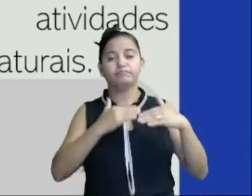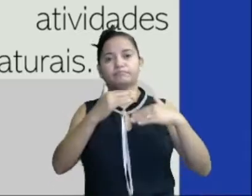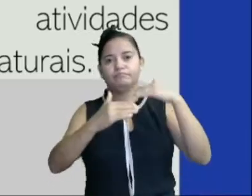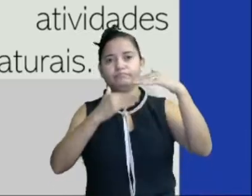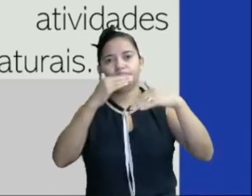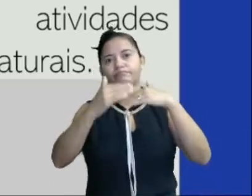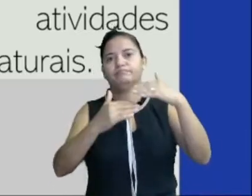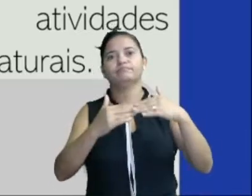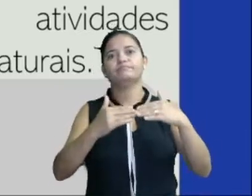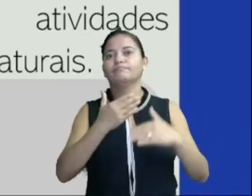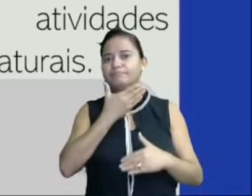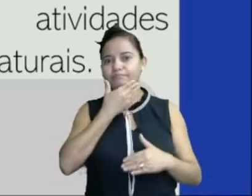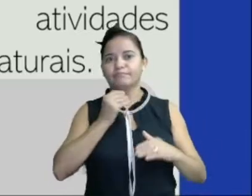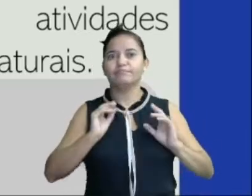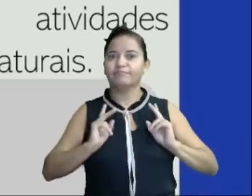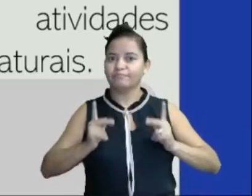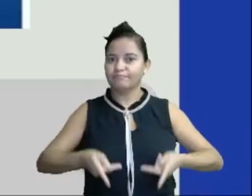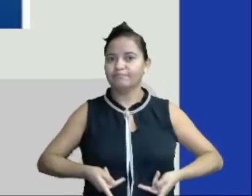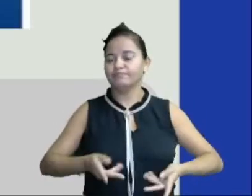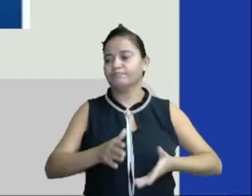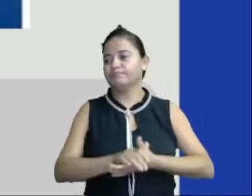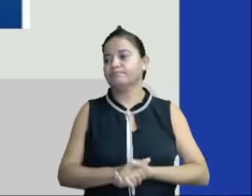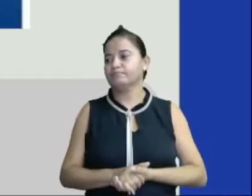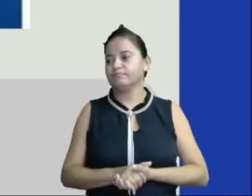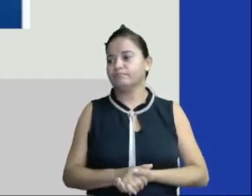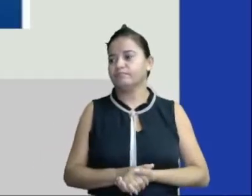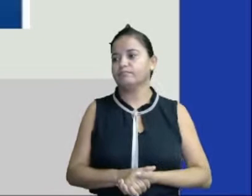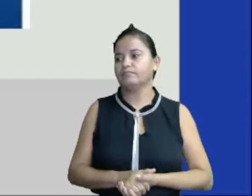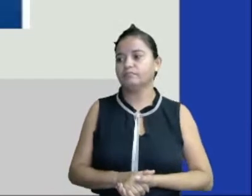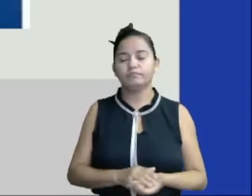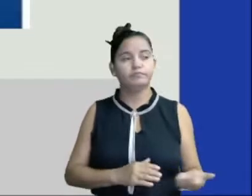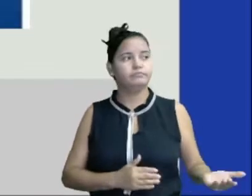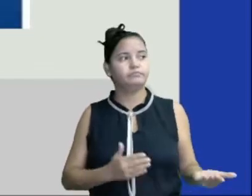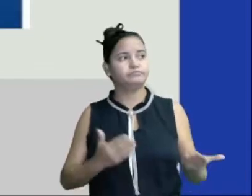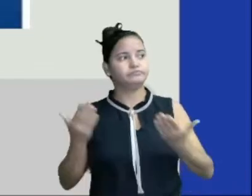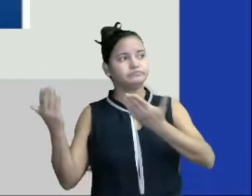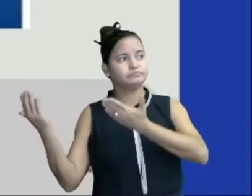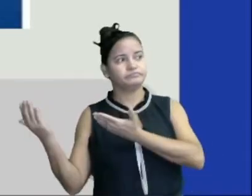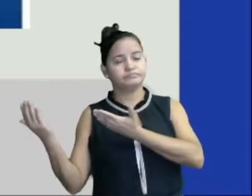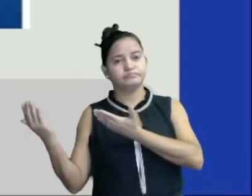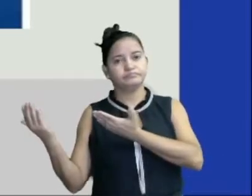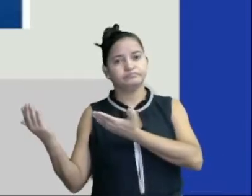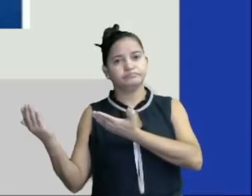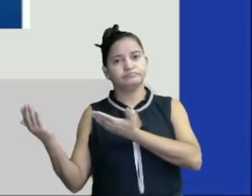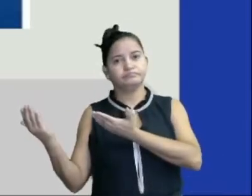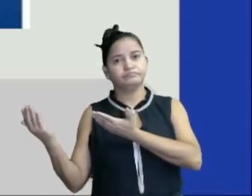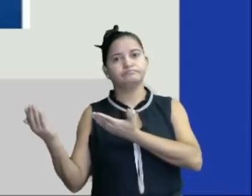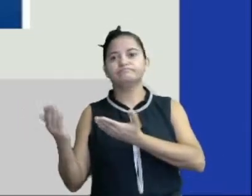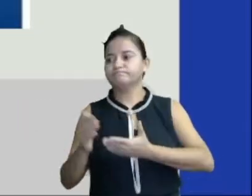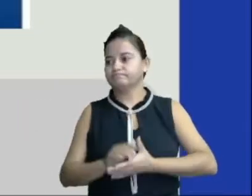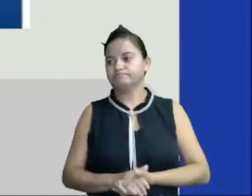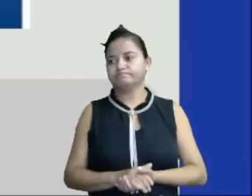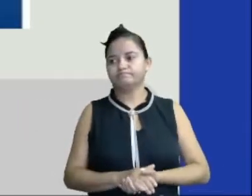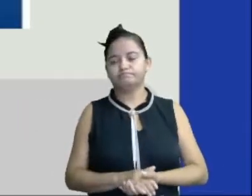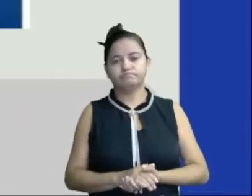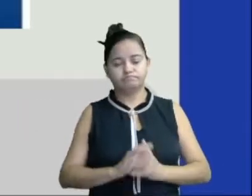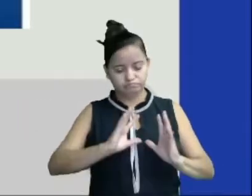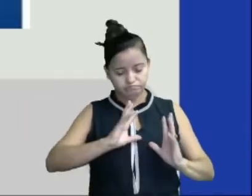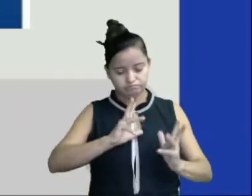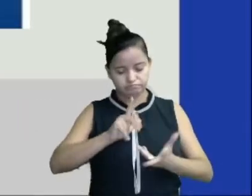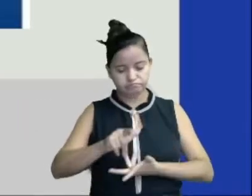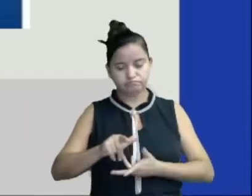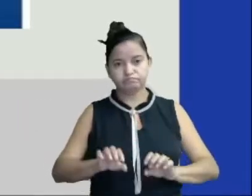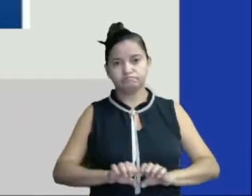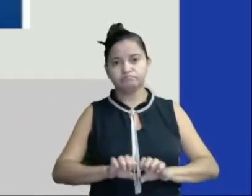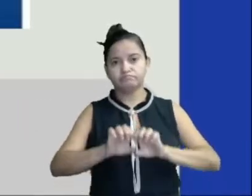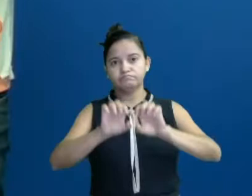desenvolvidas pelos seres humanos. Portanto, se a gente observar a estrutura, né, do